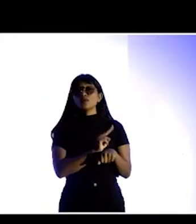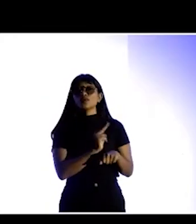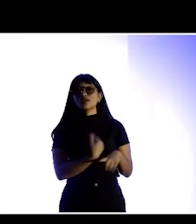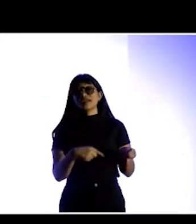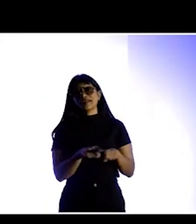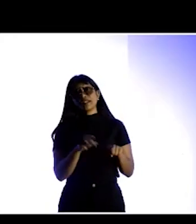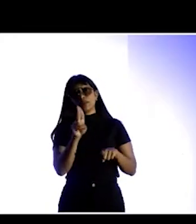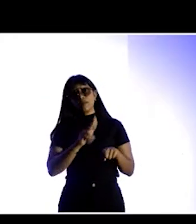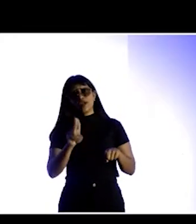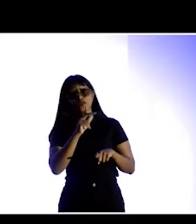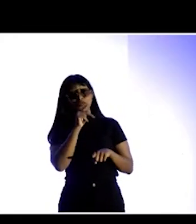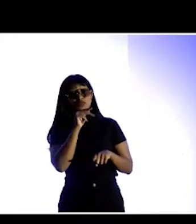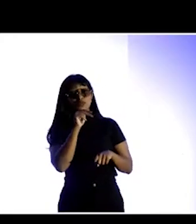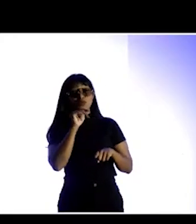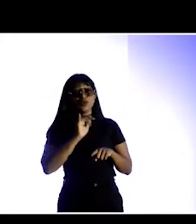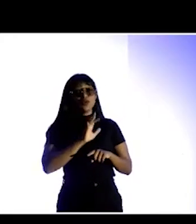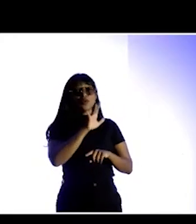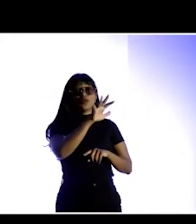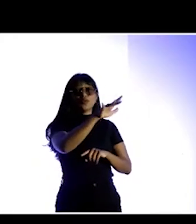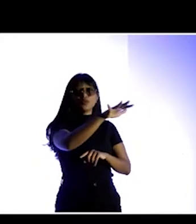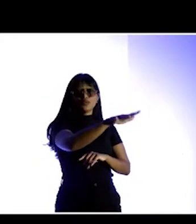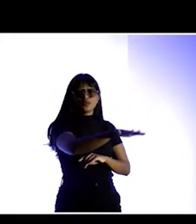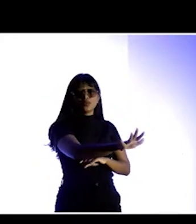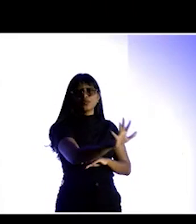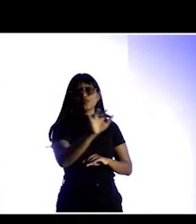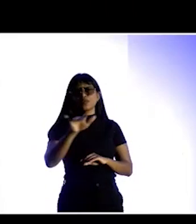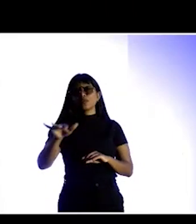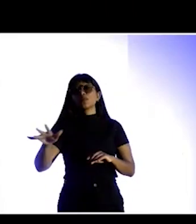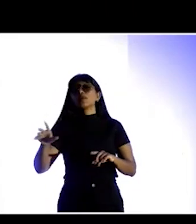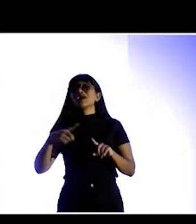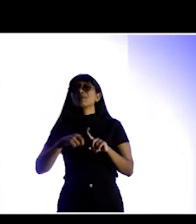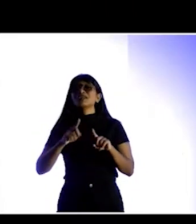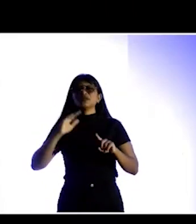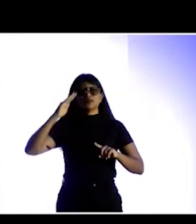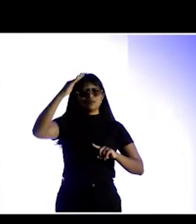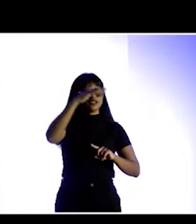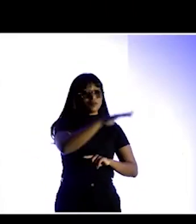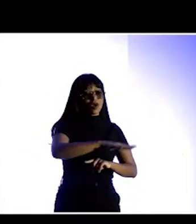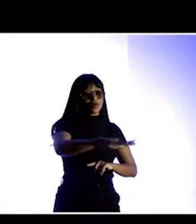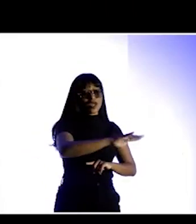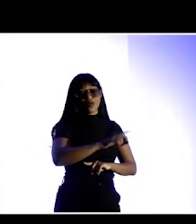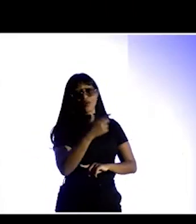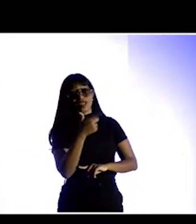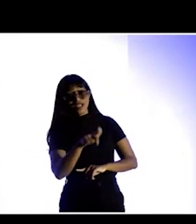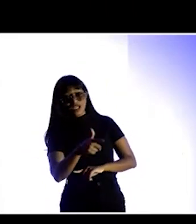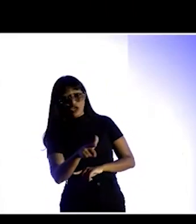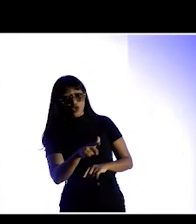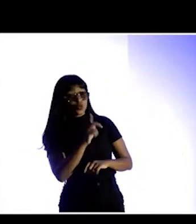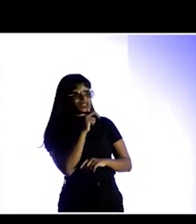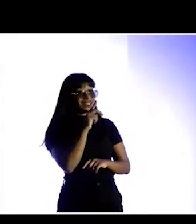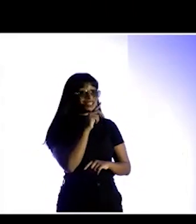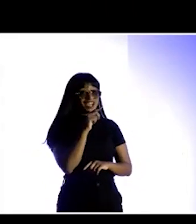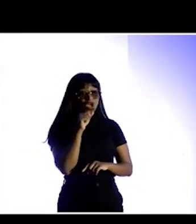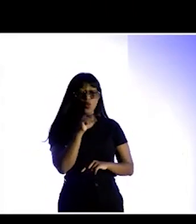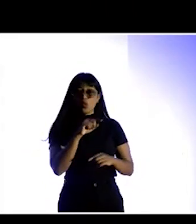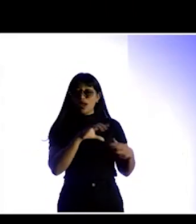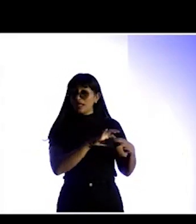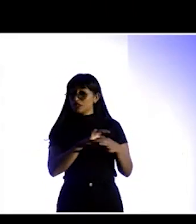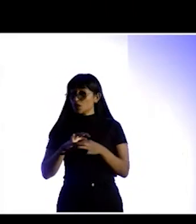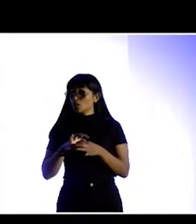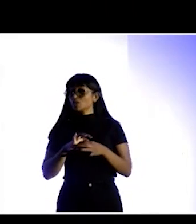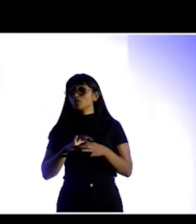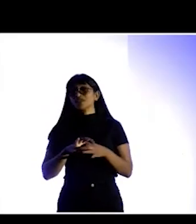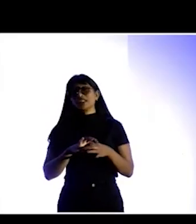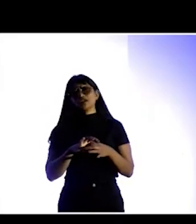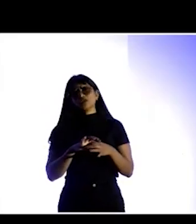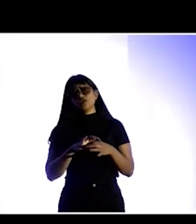irrigação, principalmente em regiões onde a gente não tem mais água. Né, então, isso vai ser um potencial para criar conflitos. Teremos, em boa parte